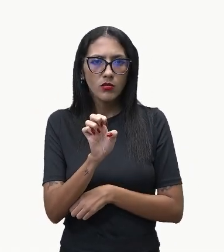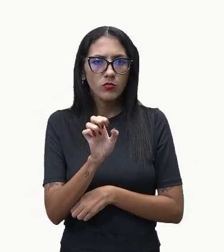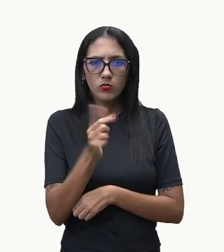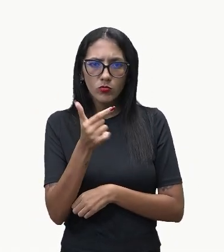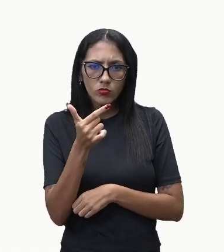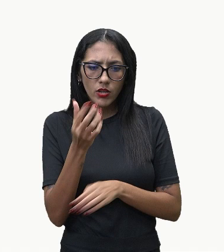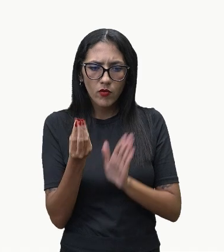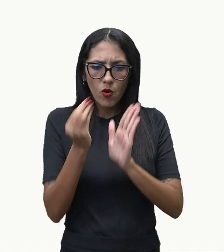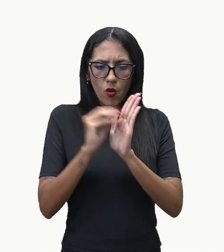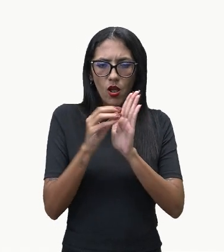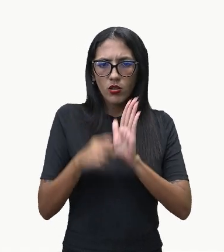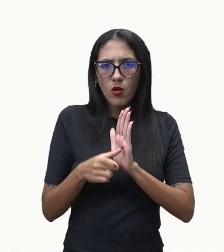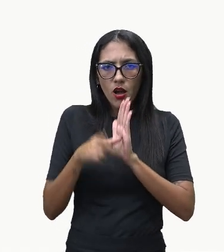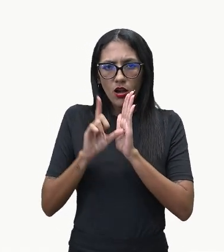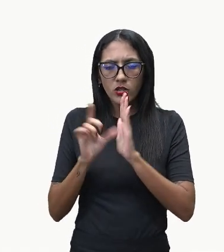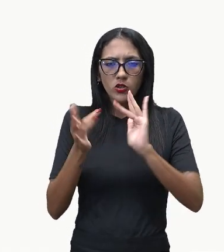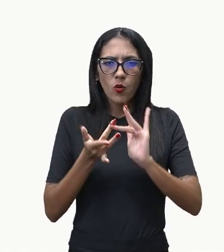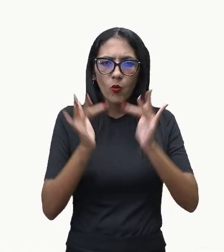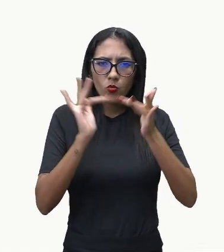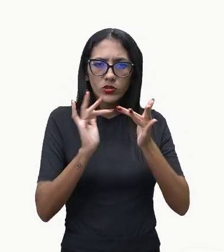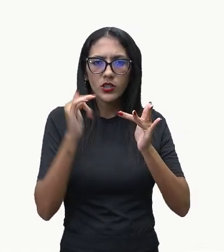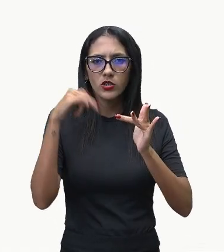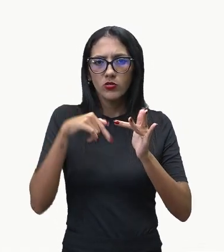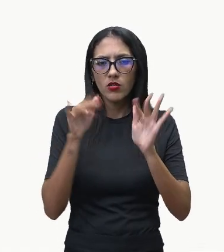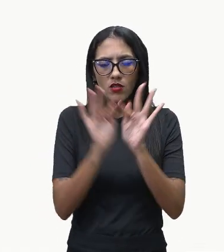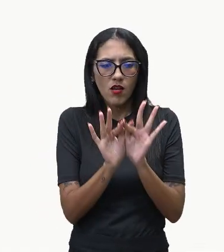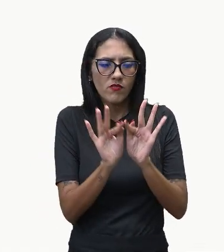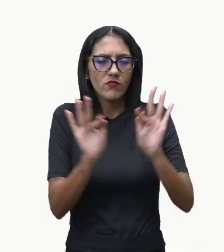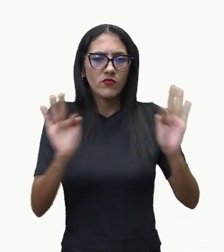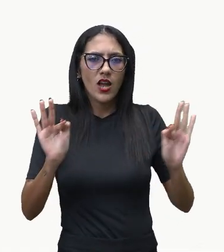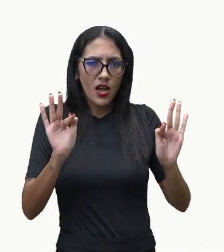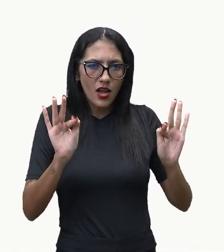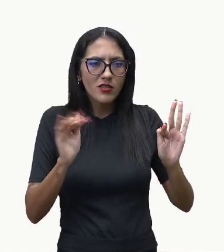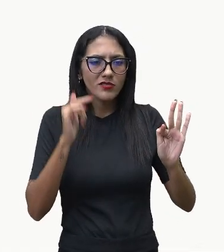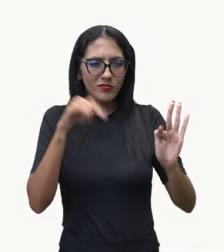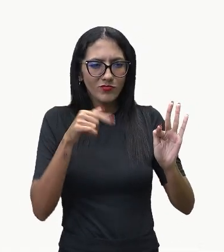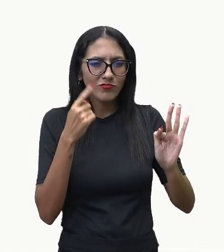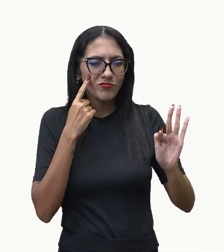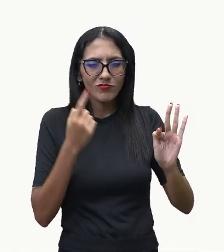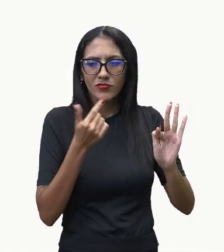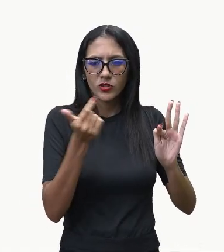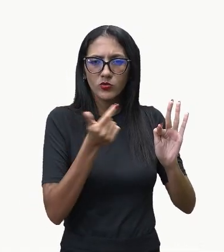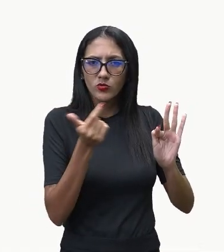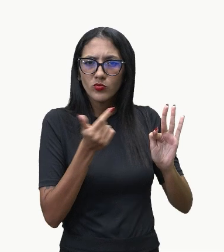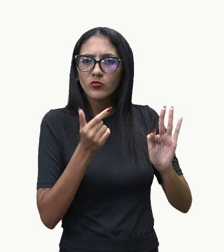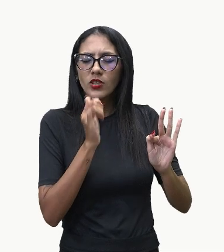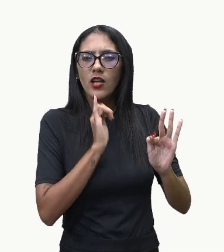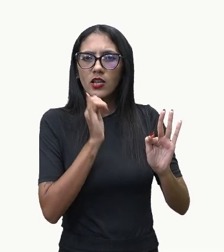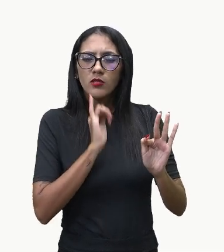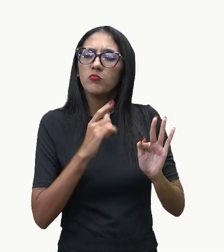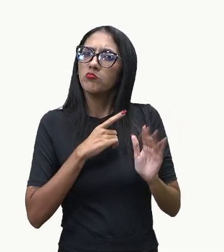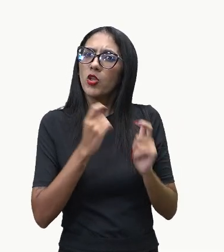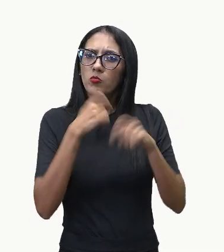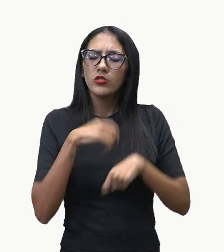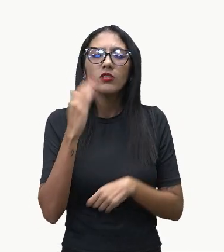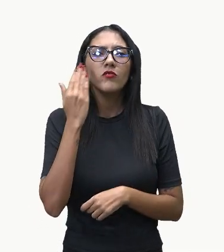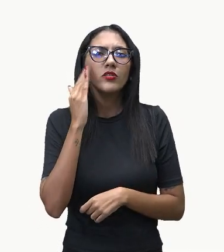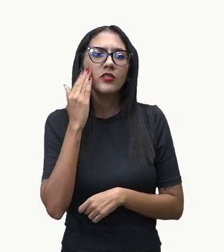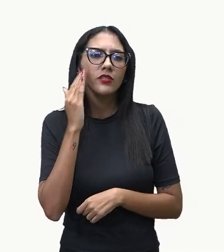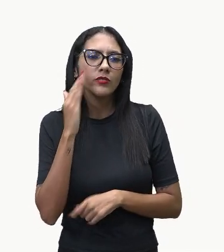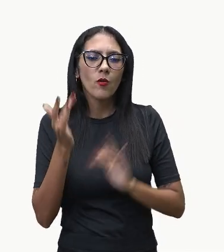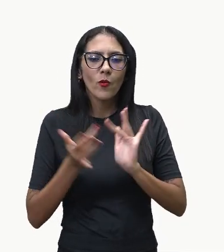citado anteriormente no contexto aqui dessa minha frase, desse meu enunciado, eu consigo